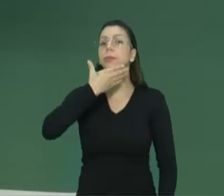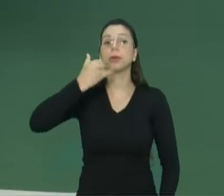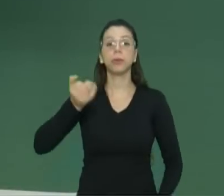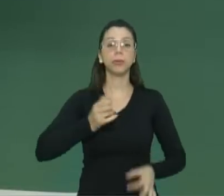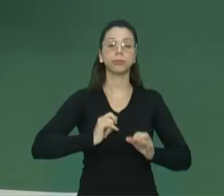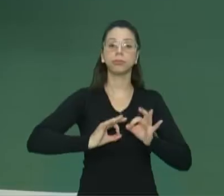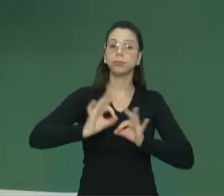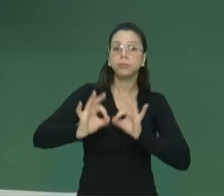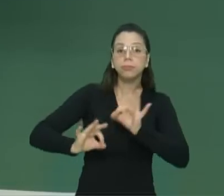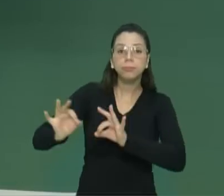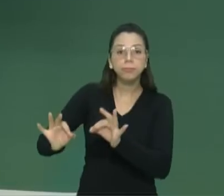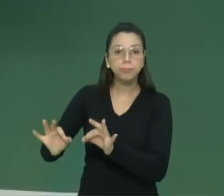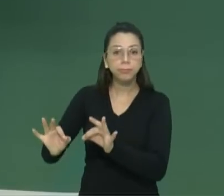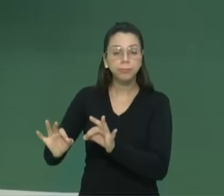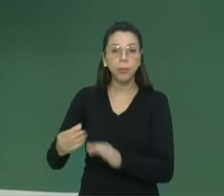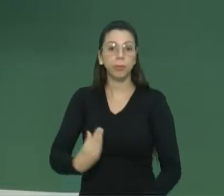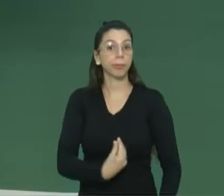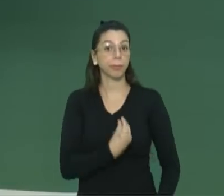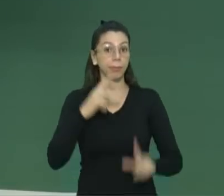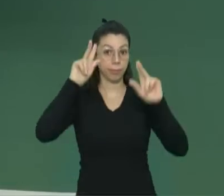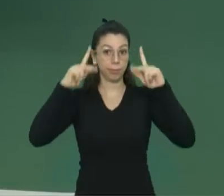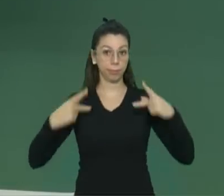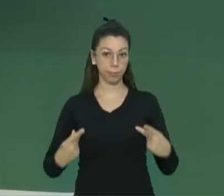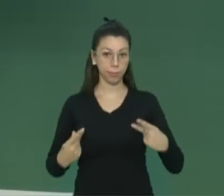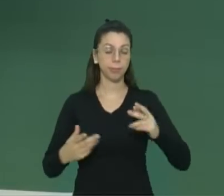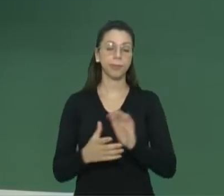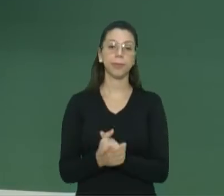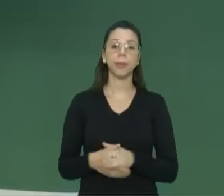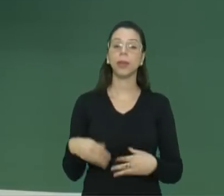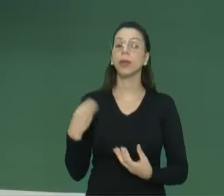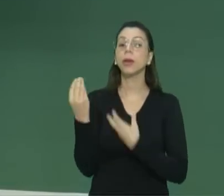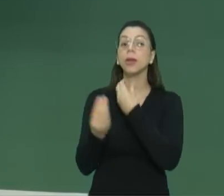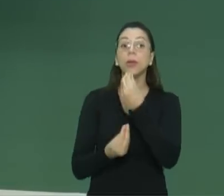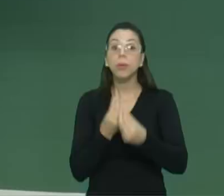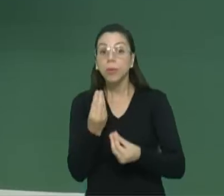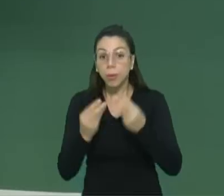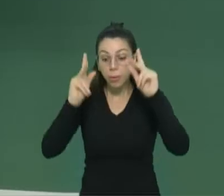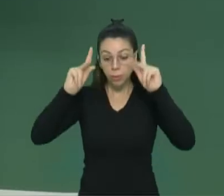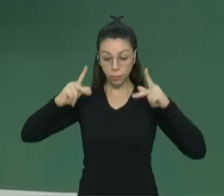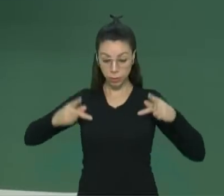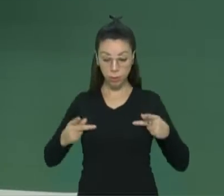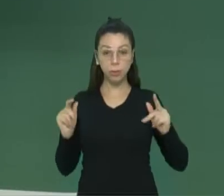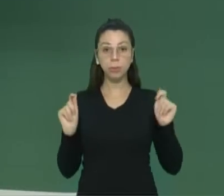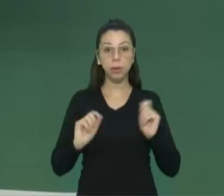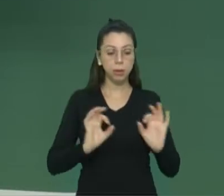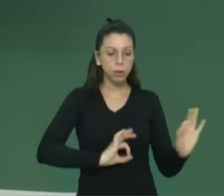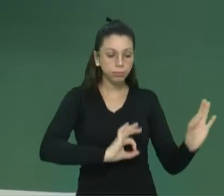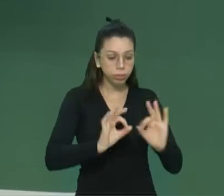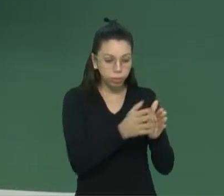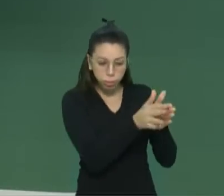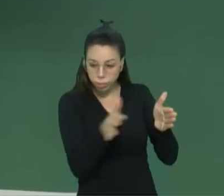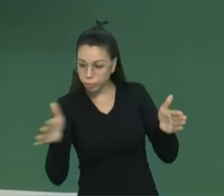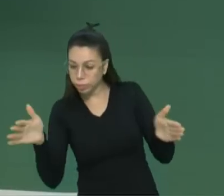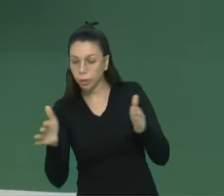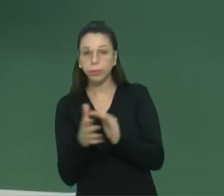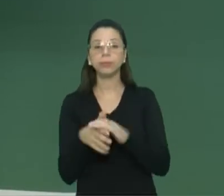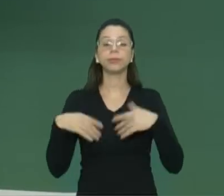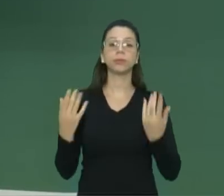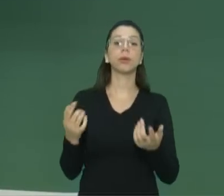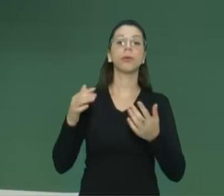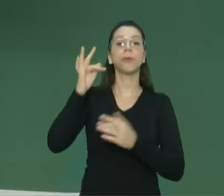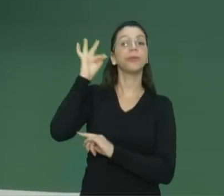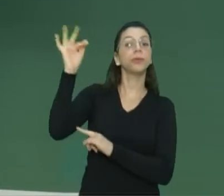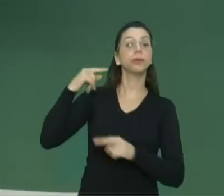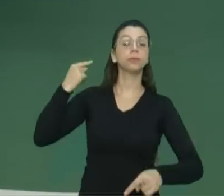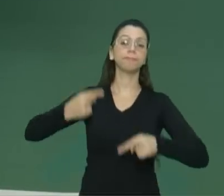organização para a vida humana? E como os seres humanos devem se organizar nesse percurso? Então a filosofia política vai se